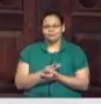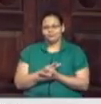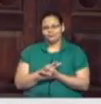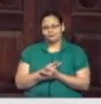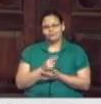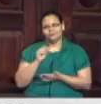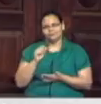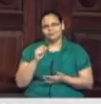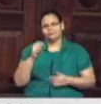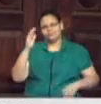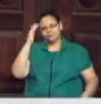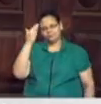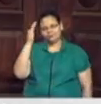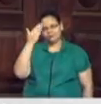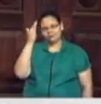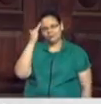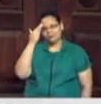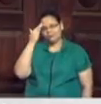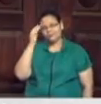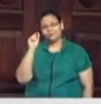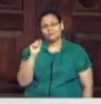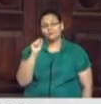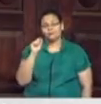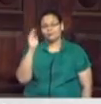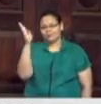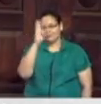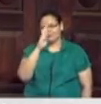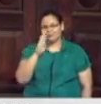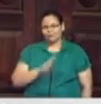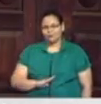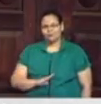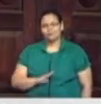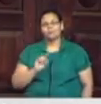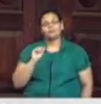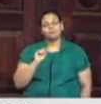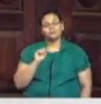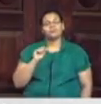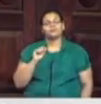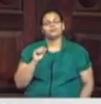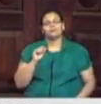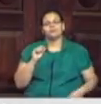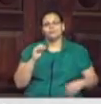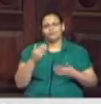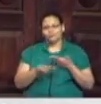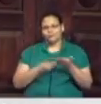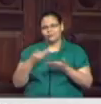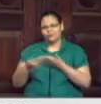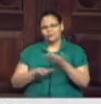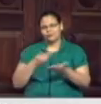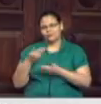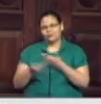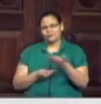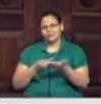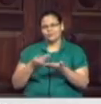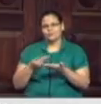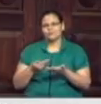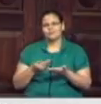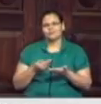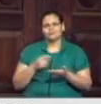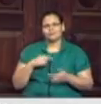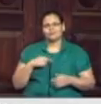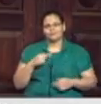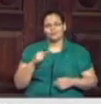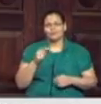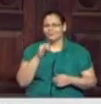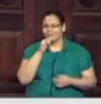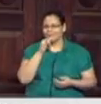é, na compreensão do que seja a Federação Brasileira e a relação de independência e harmonia entre os poderes da